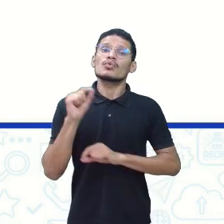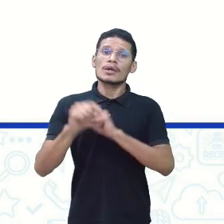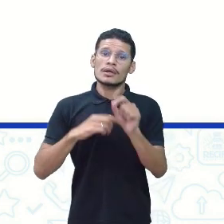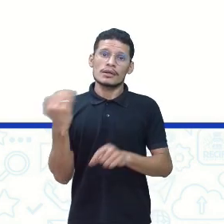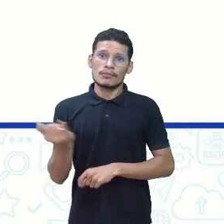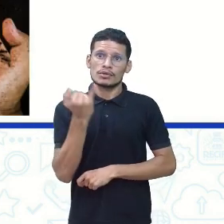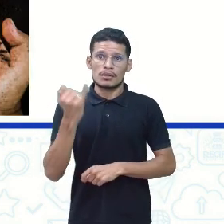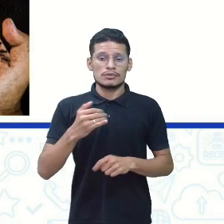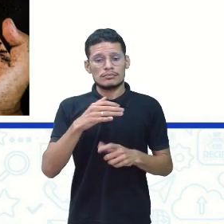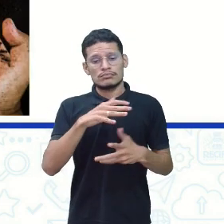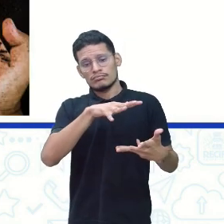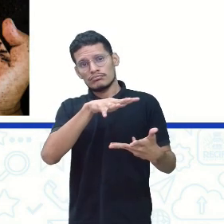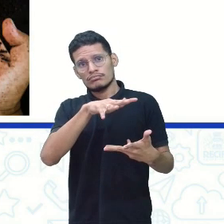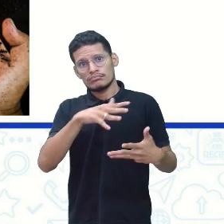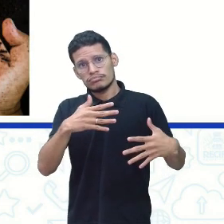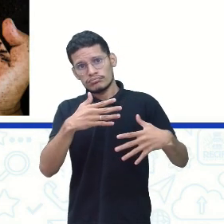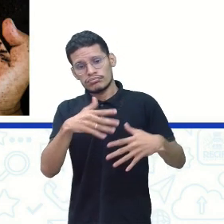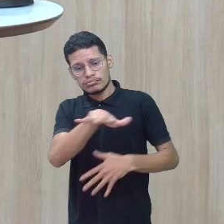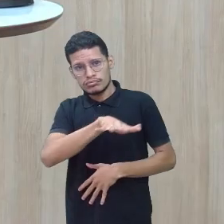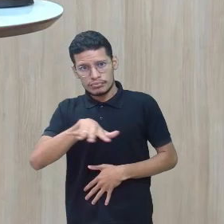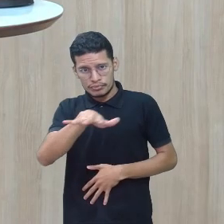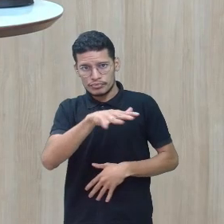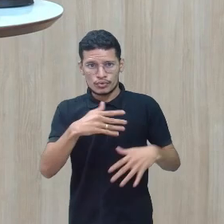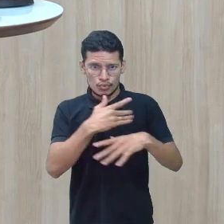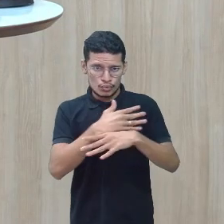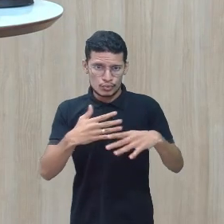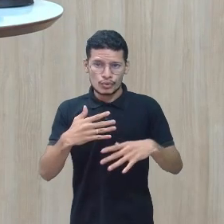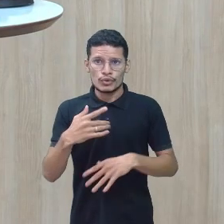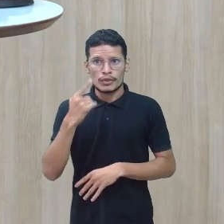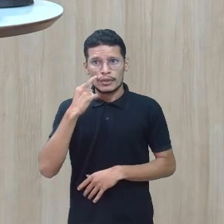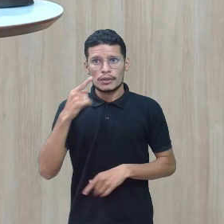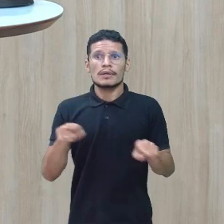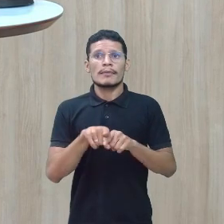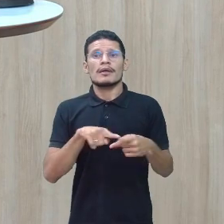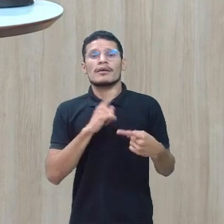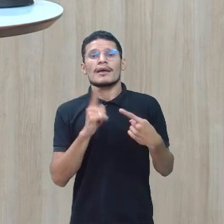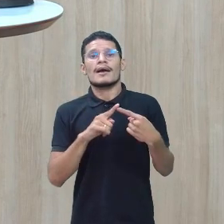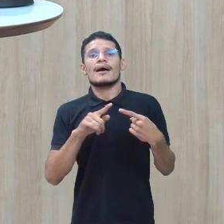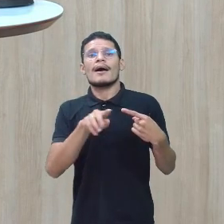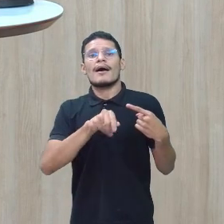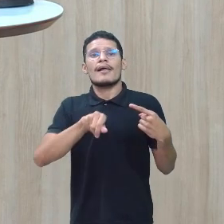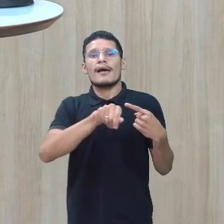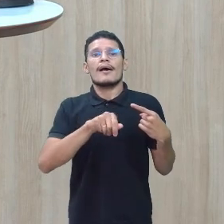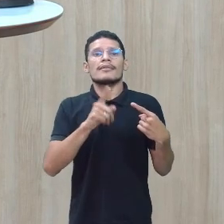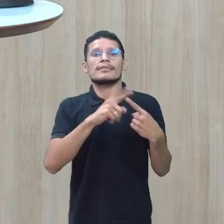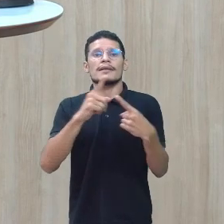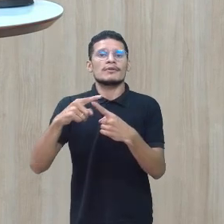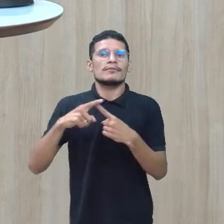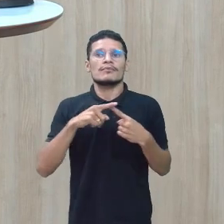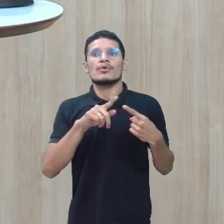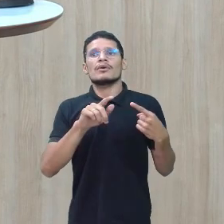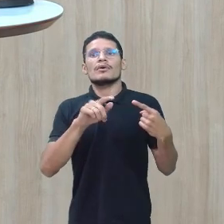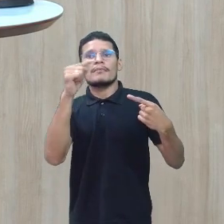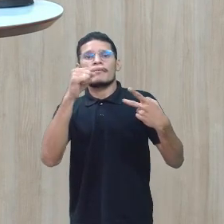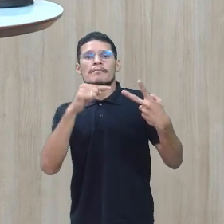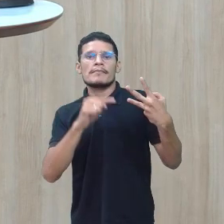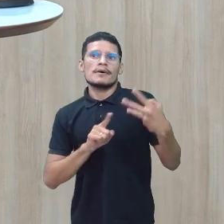a urbanização. Os principais tipos de solo: arenosos, argilosos e